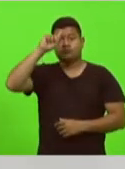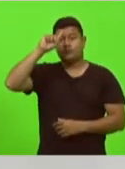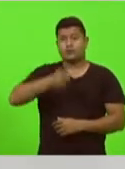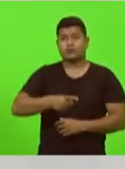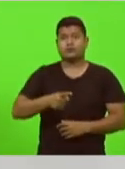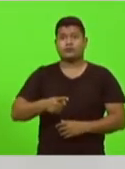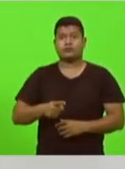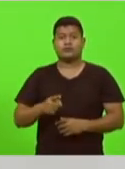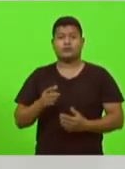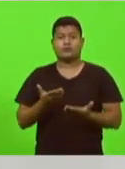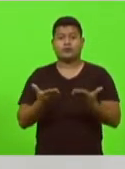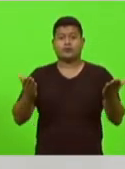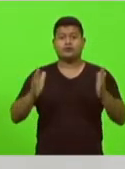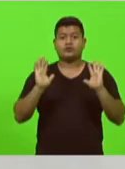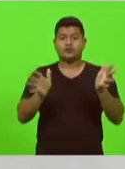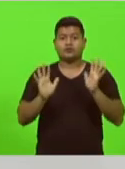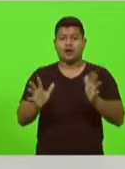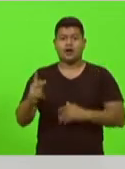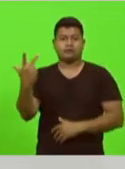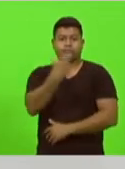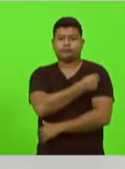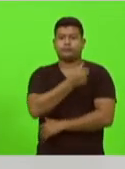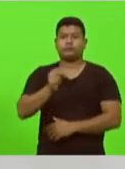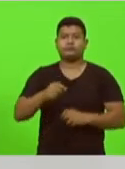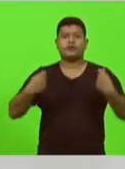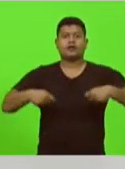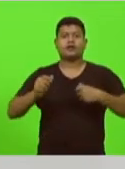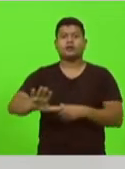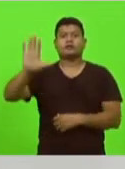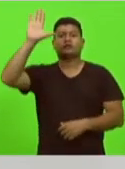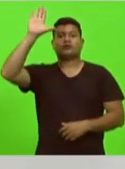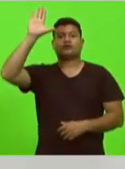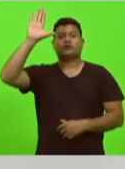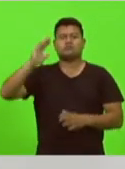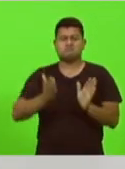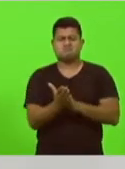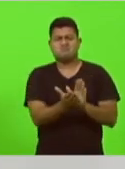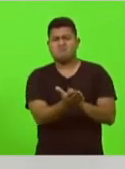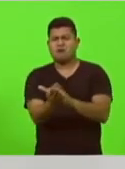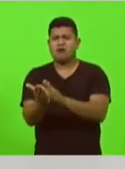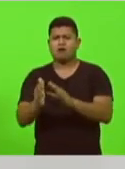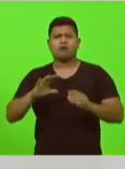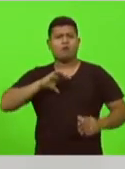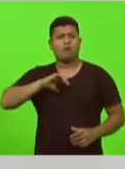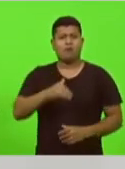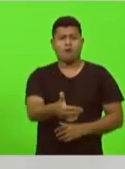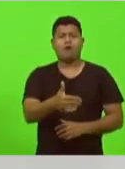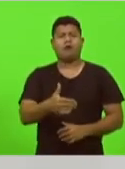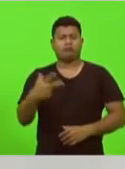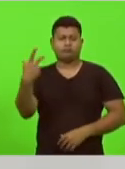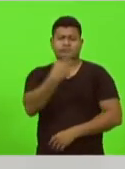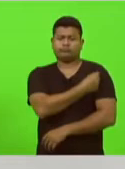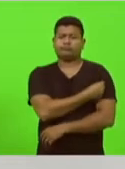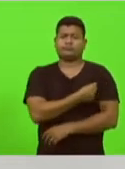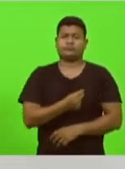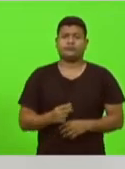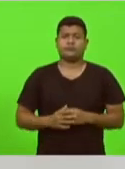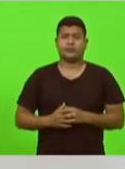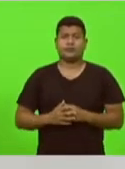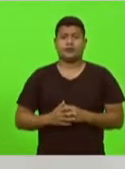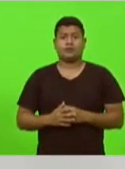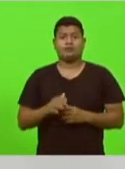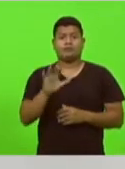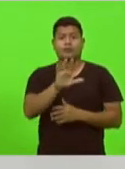as mãos os alunos já vacinados, parabenizou os adolescentes pela coragem de ter se vacinado,